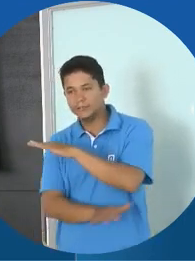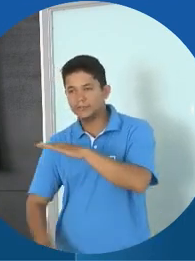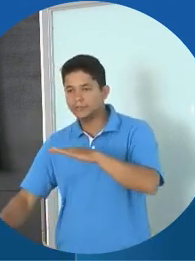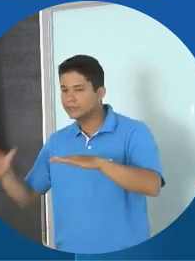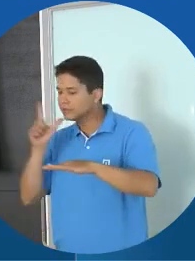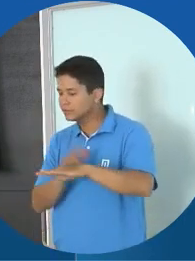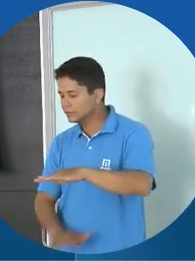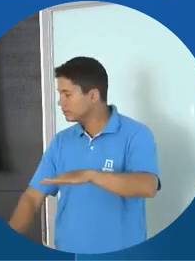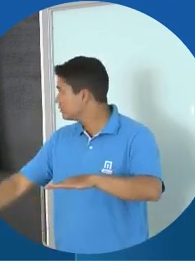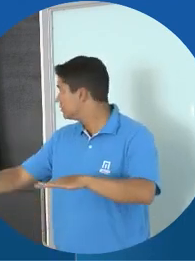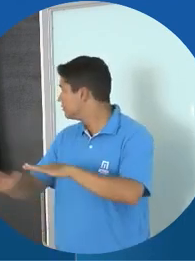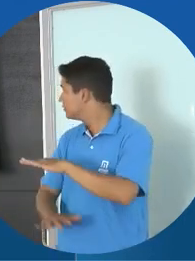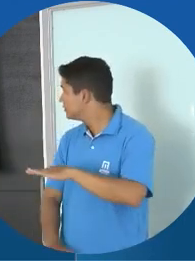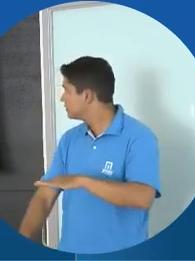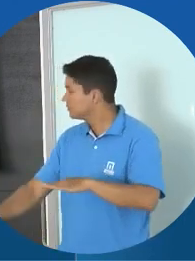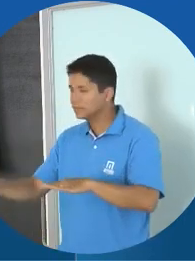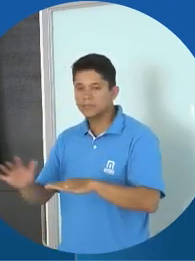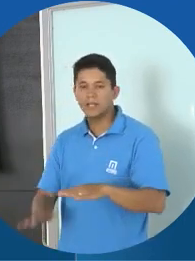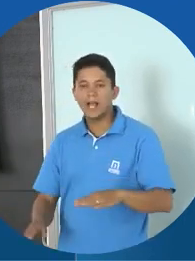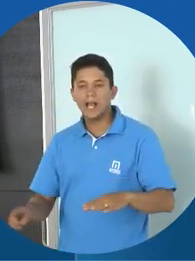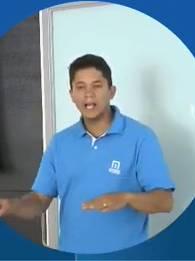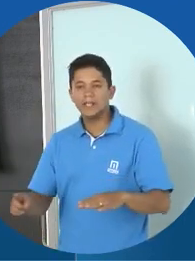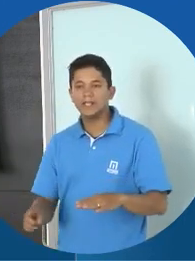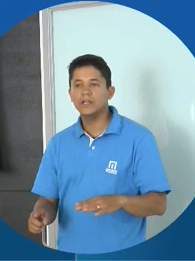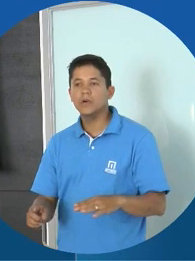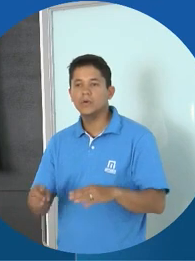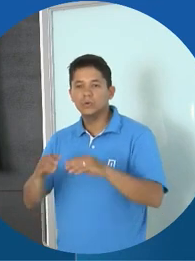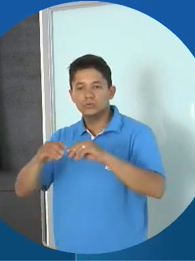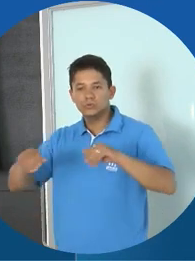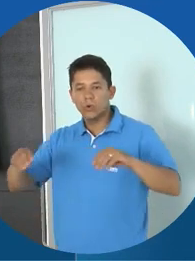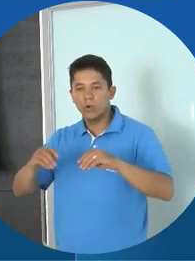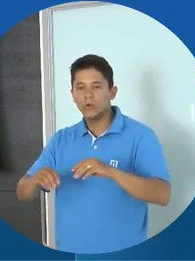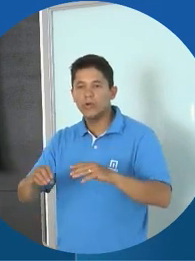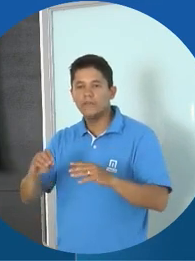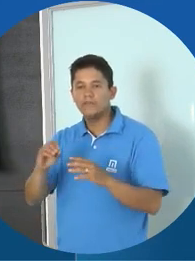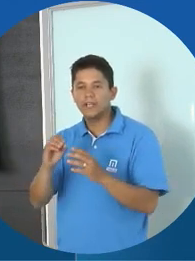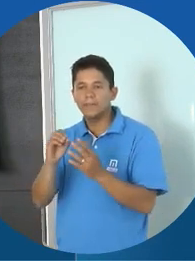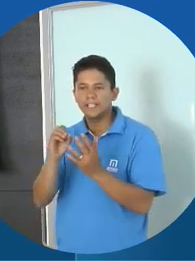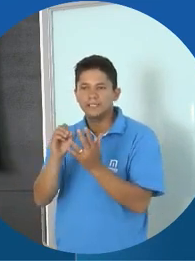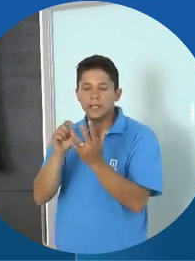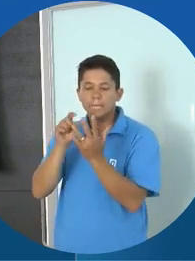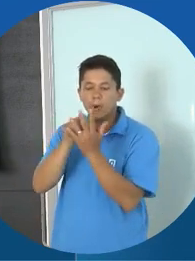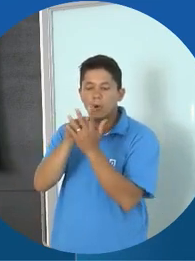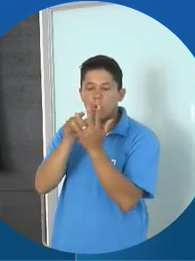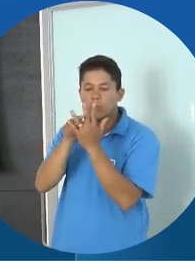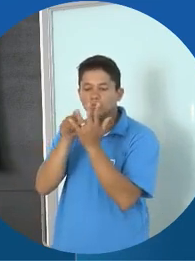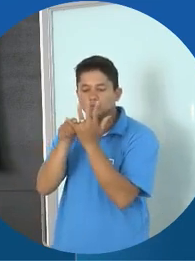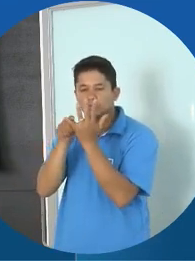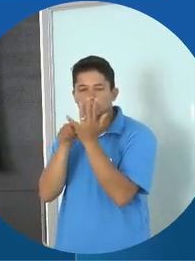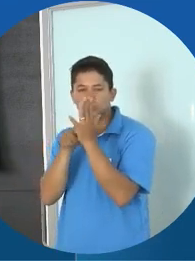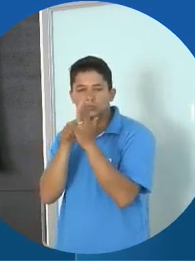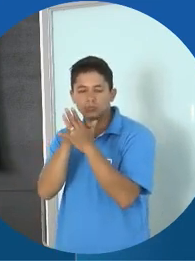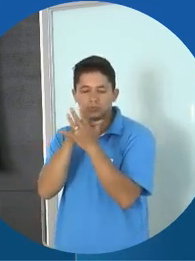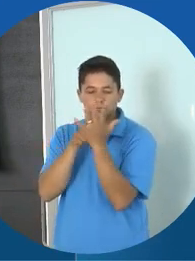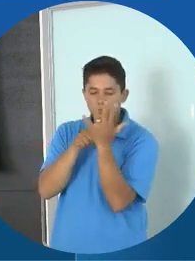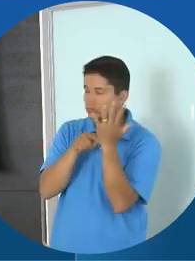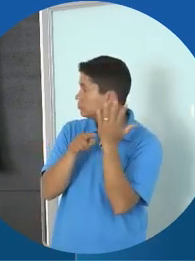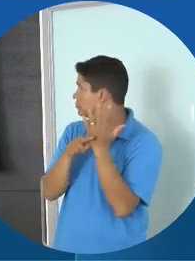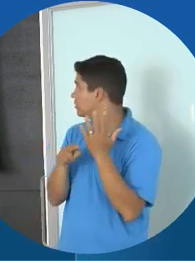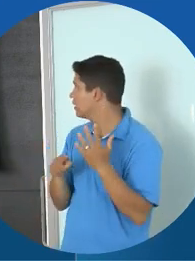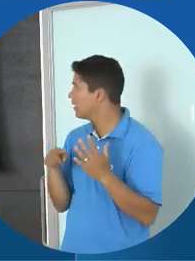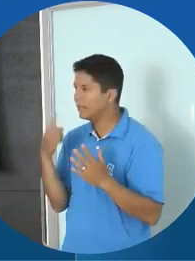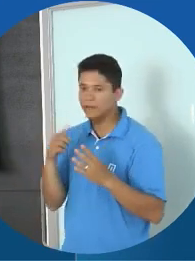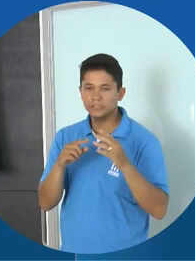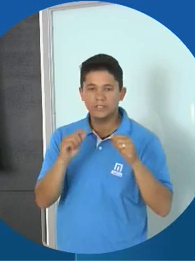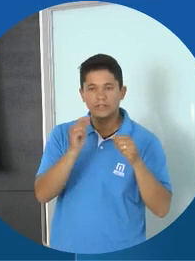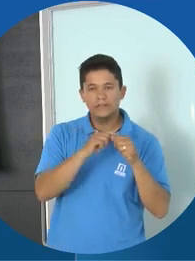mais fino, deixando o solo um pouco mais poroso. A gente faz um equipamento leve, o